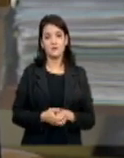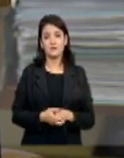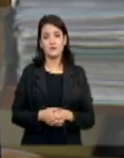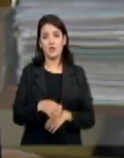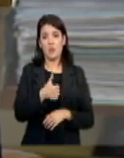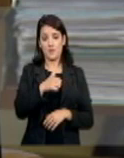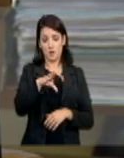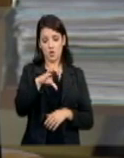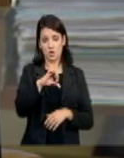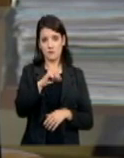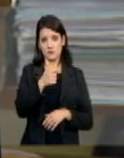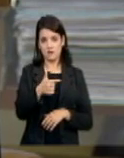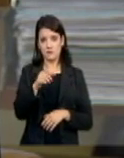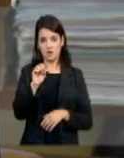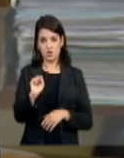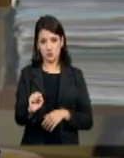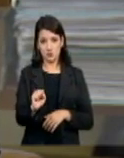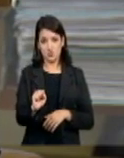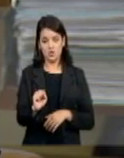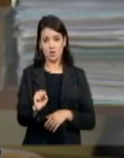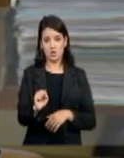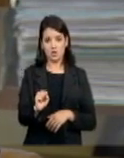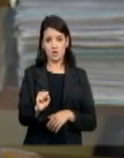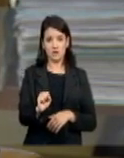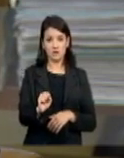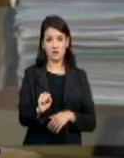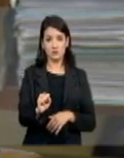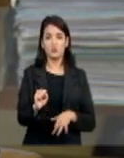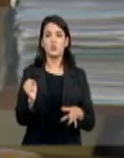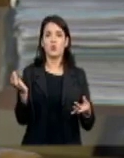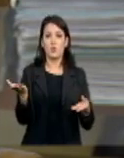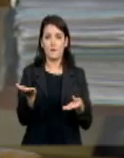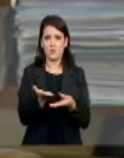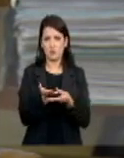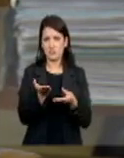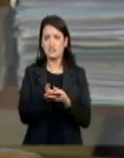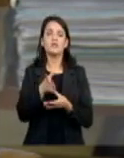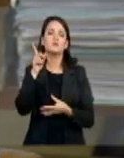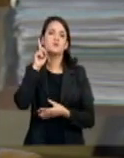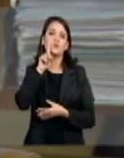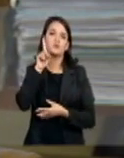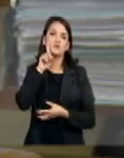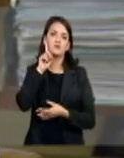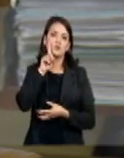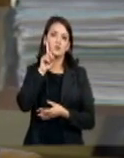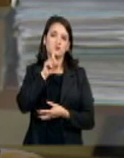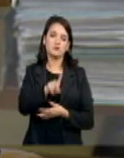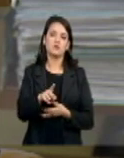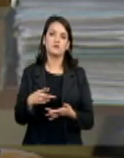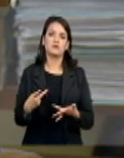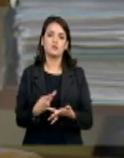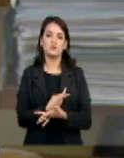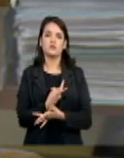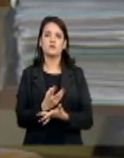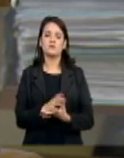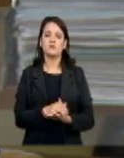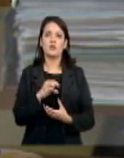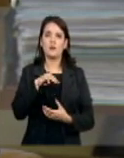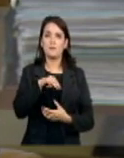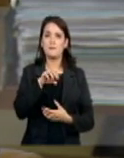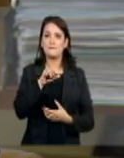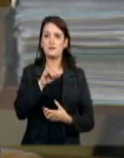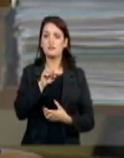1928 no caso do uol universo suspeita é